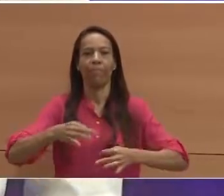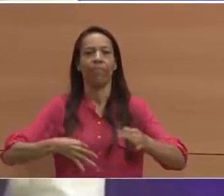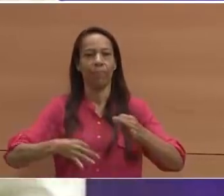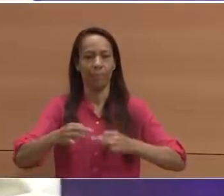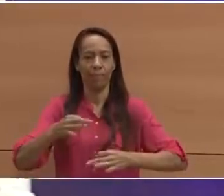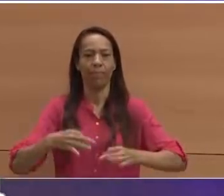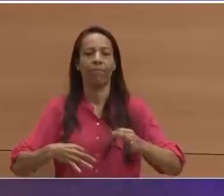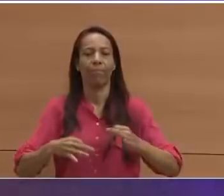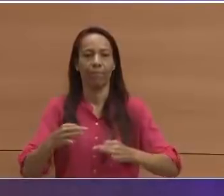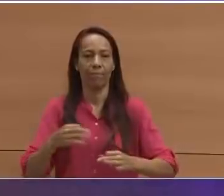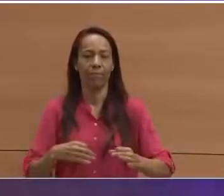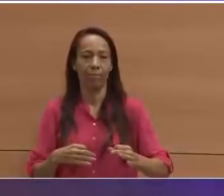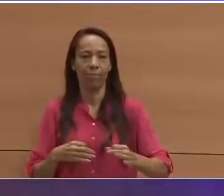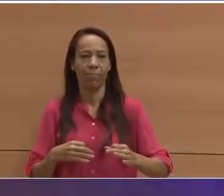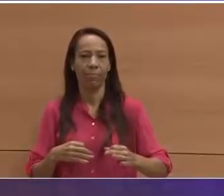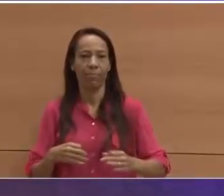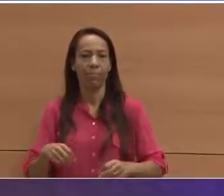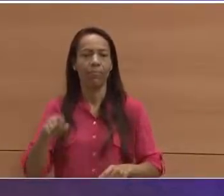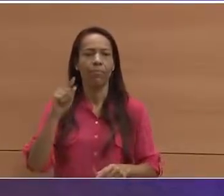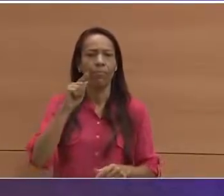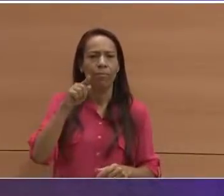irmão, sabe quem foi lá?